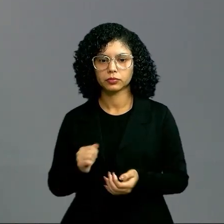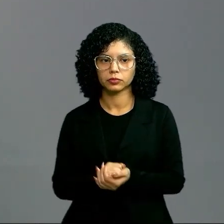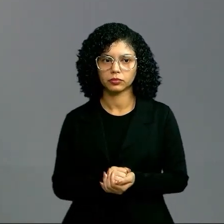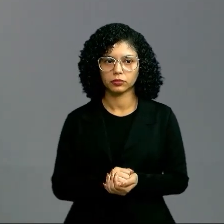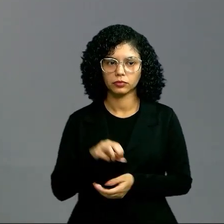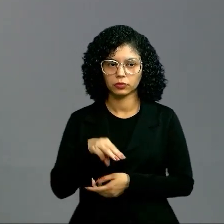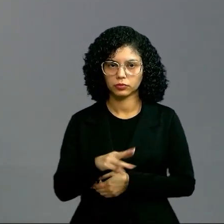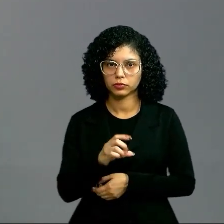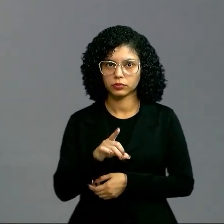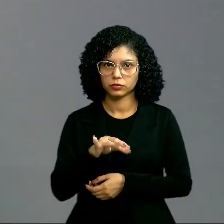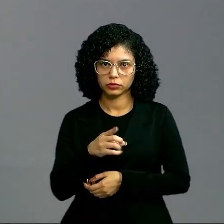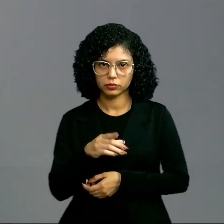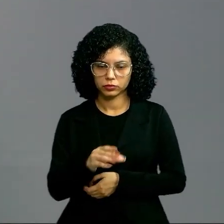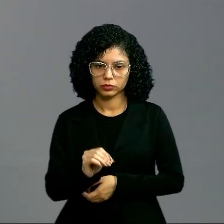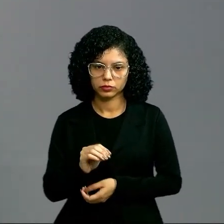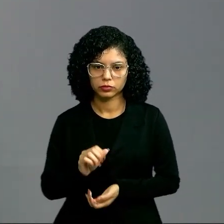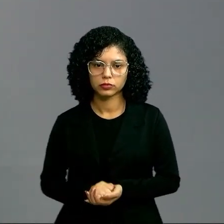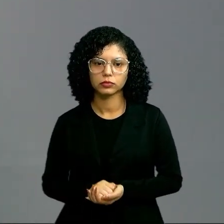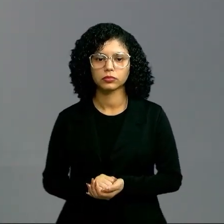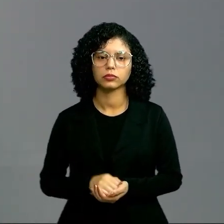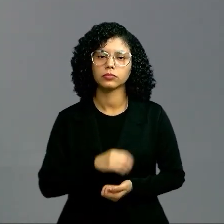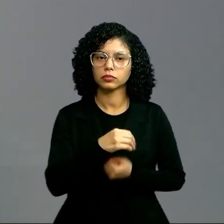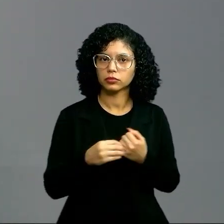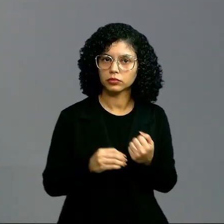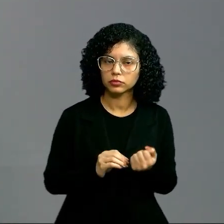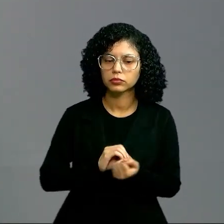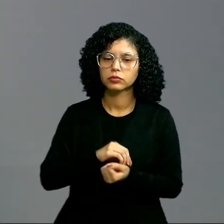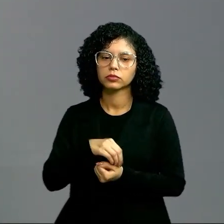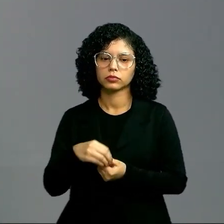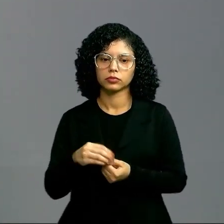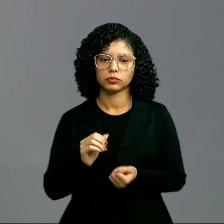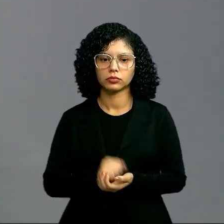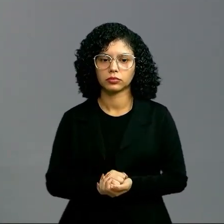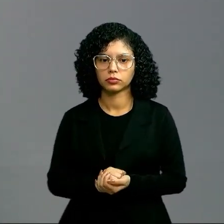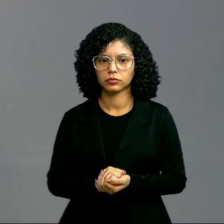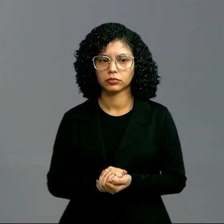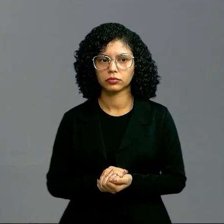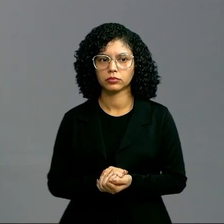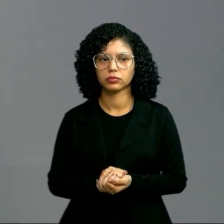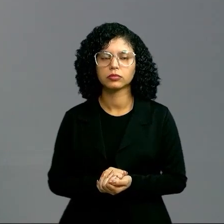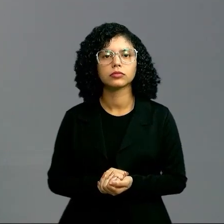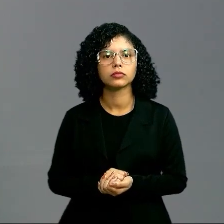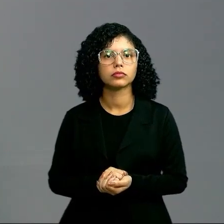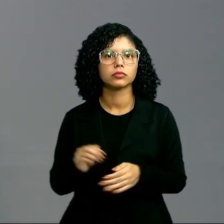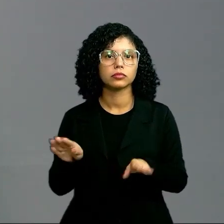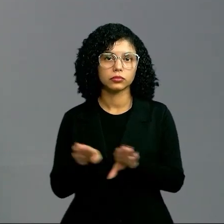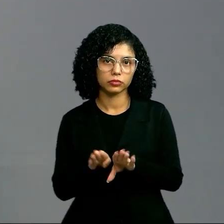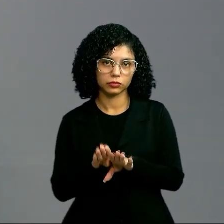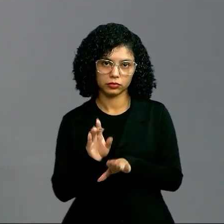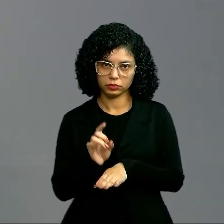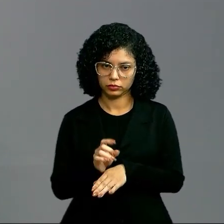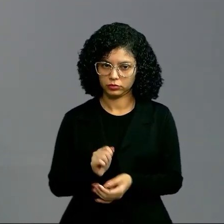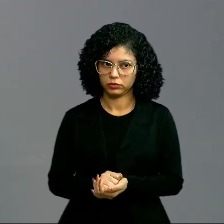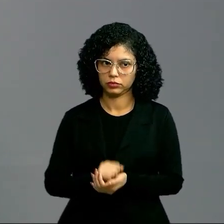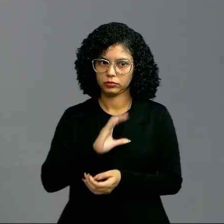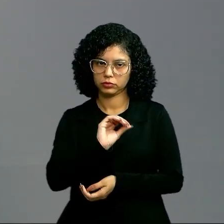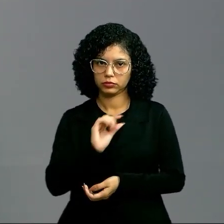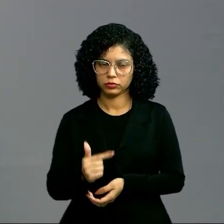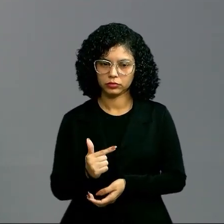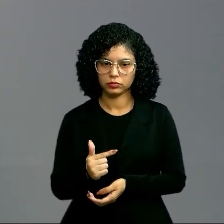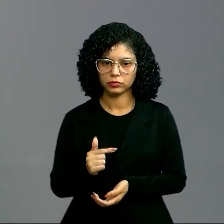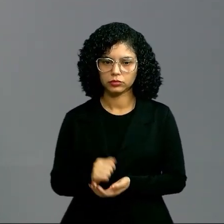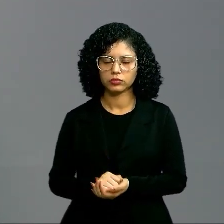torna o monóxido de carbono, essa molécula de hemoglobina, incapaz de transportar oxigênio